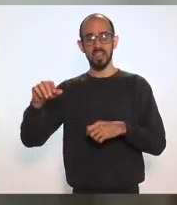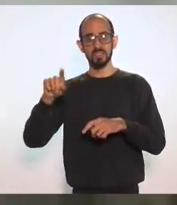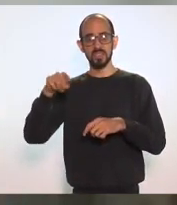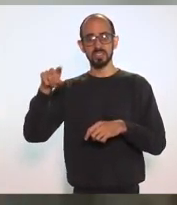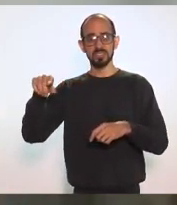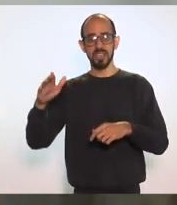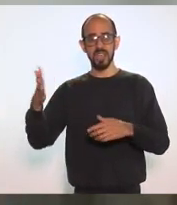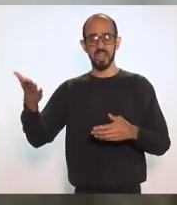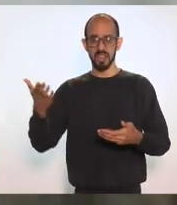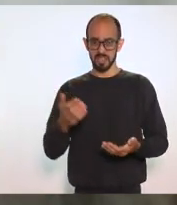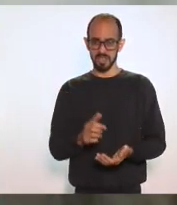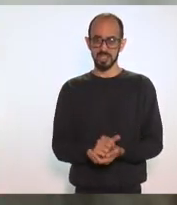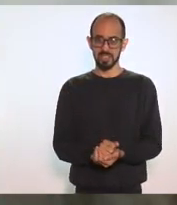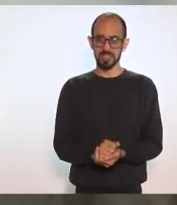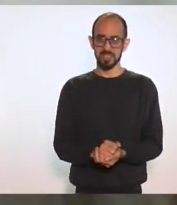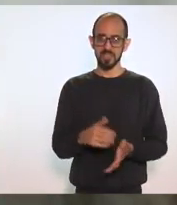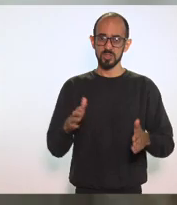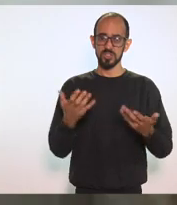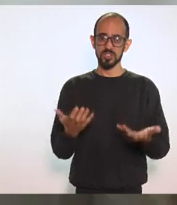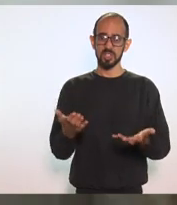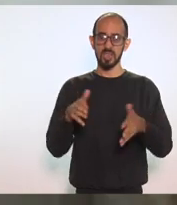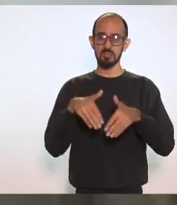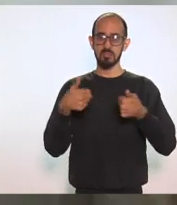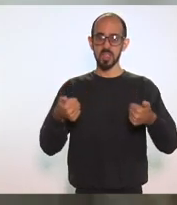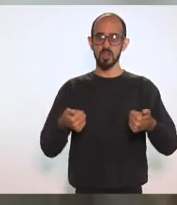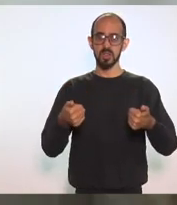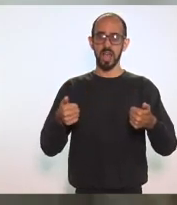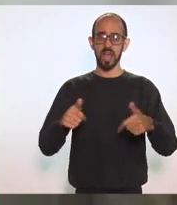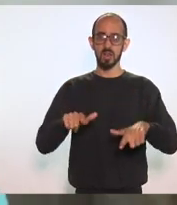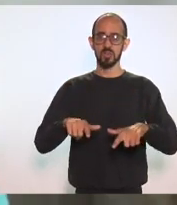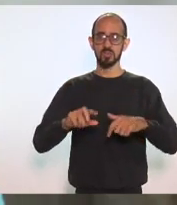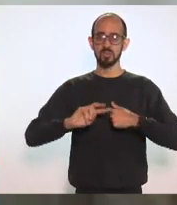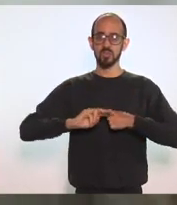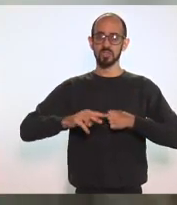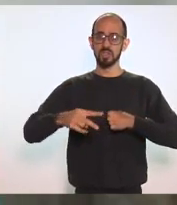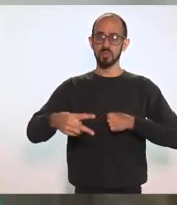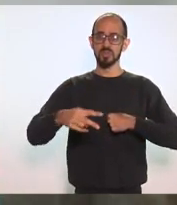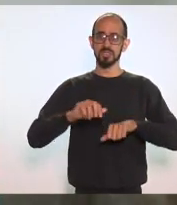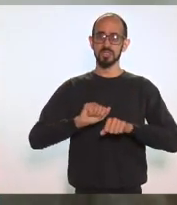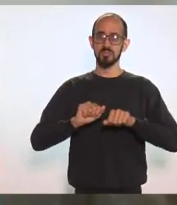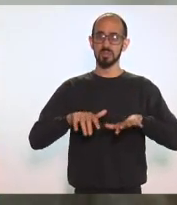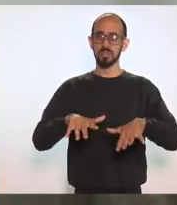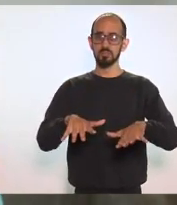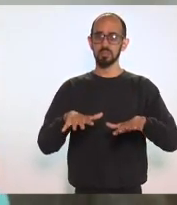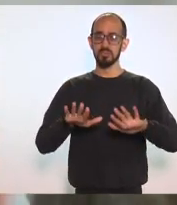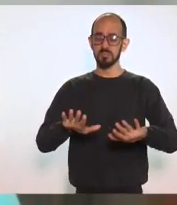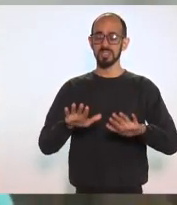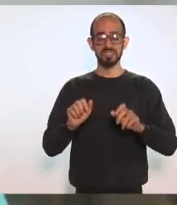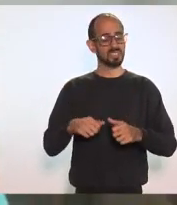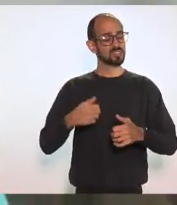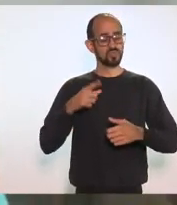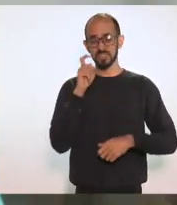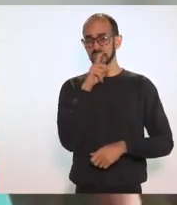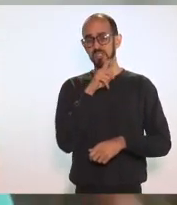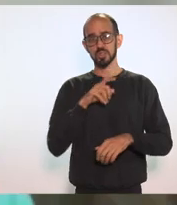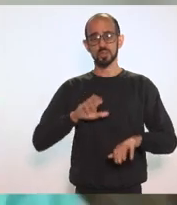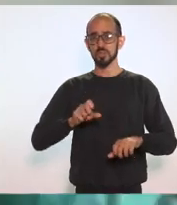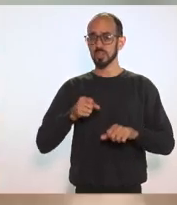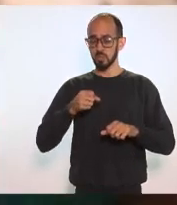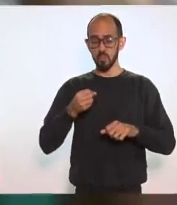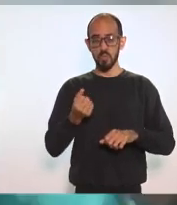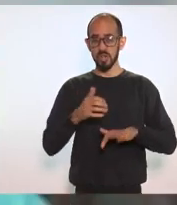queremos minorar os efeitos da pandemia, ou estamos brincando. E quanto mais a pandemia se